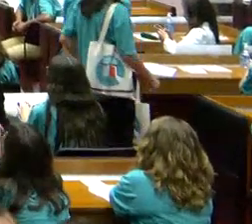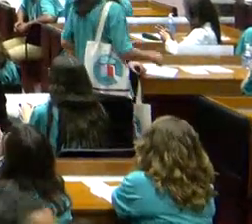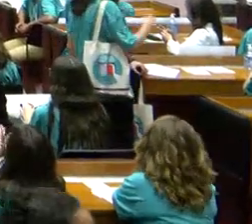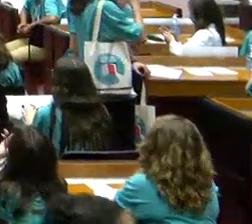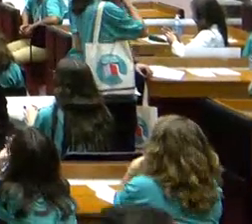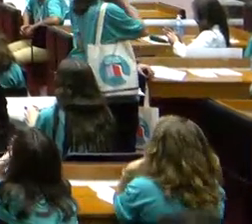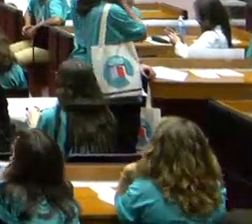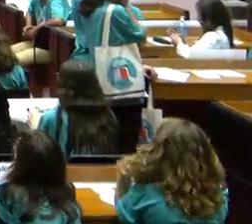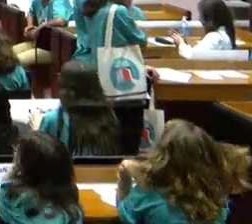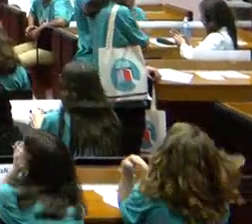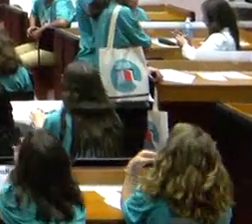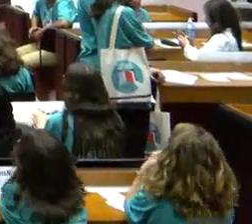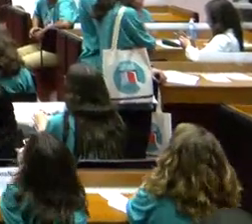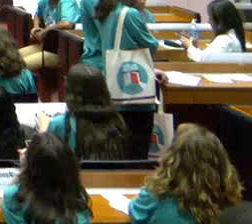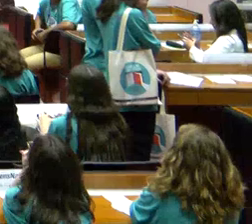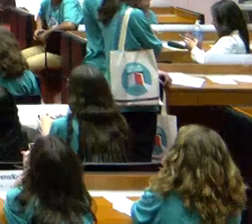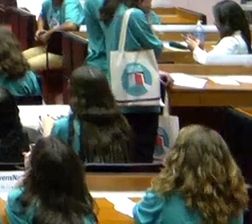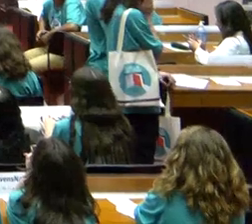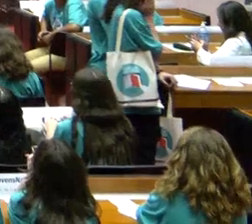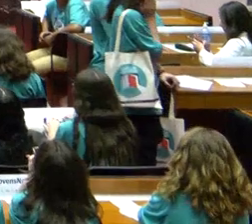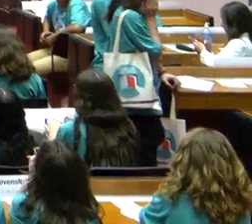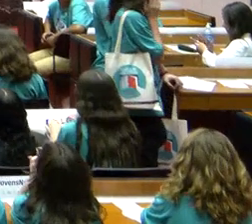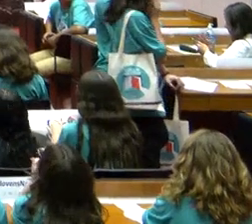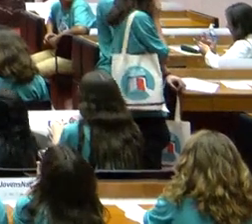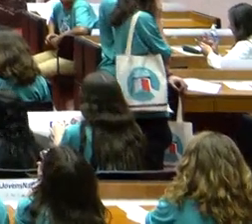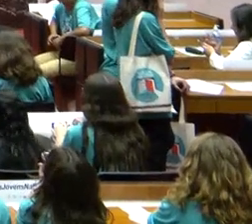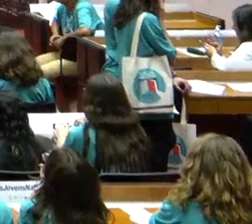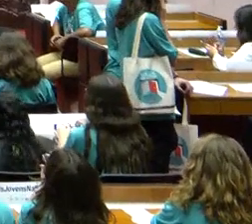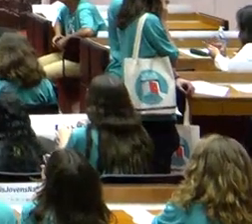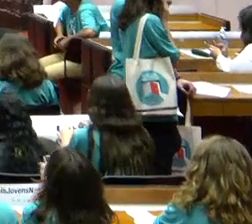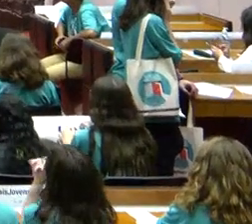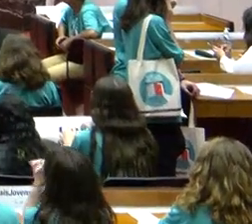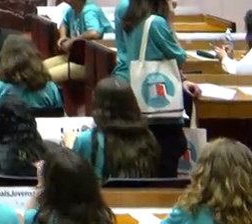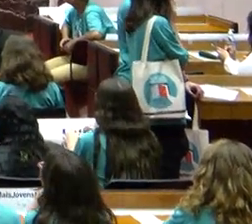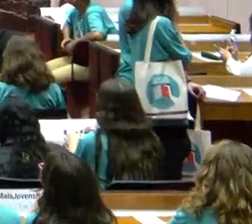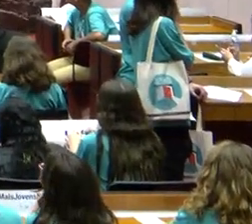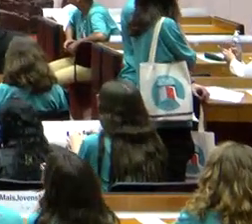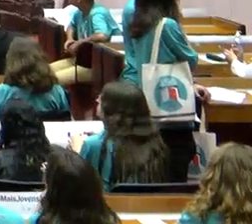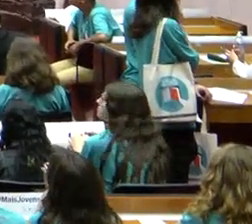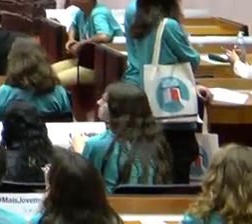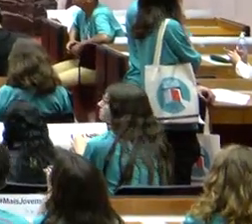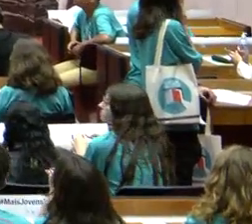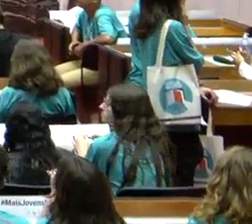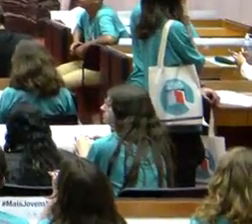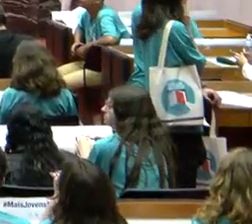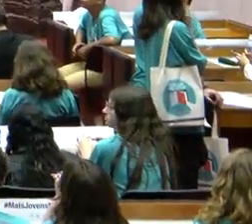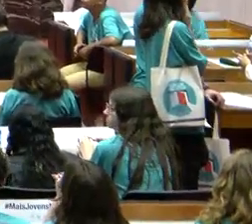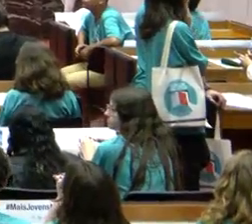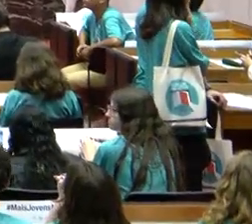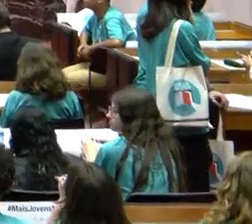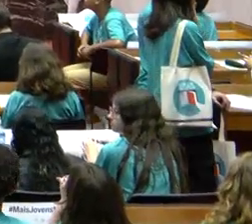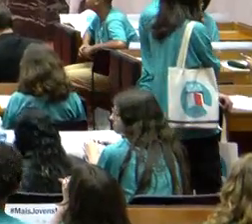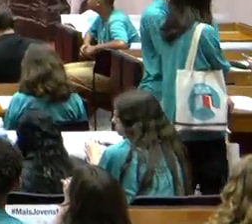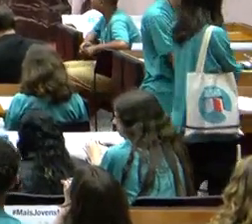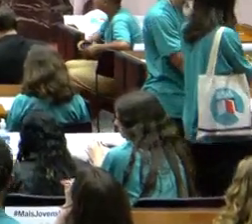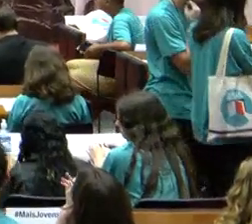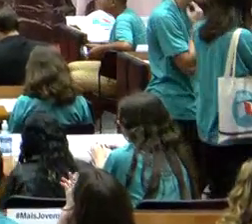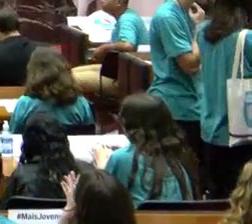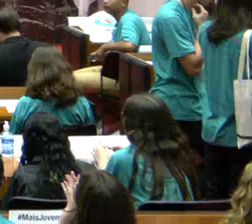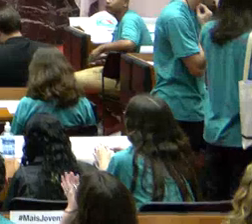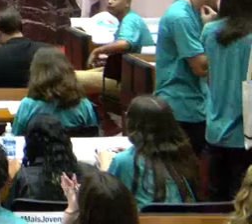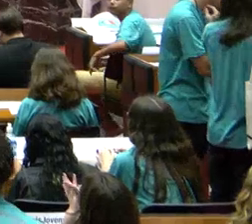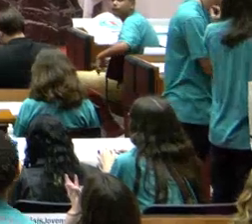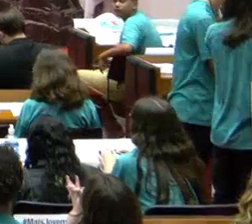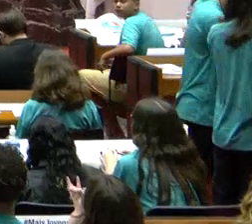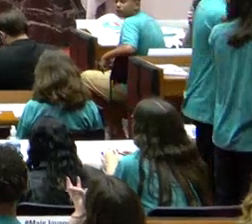do projeto e deve resultar na priorização de 12 propostas de políticas sobre o tema melhorias no ensino escolar para